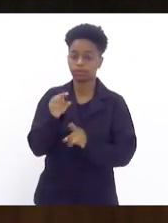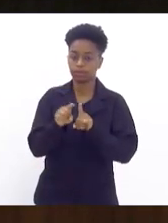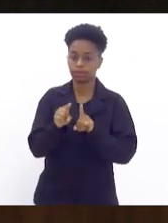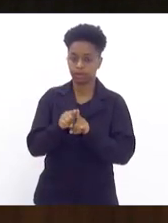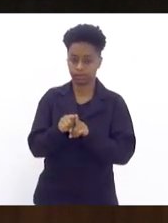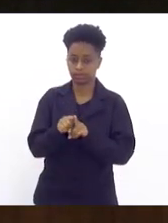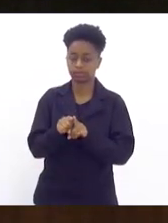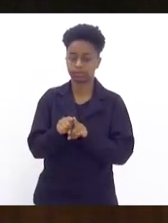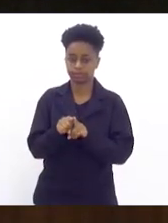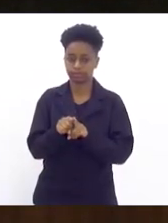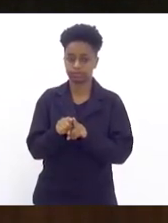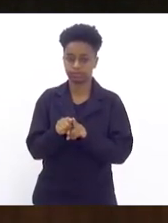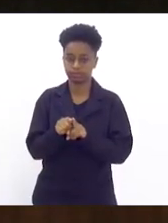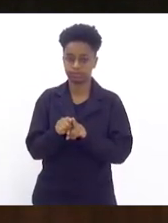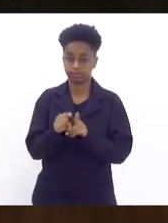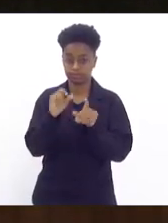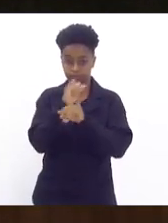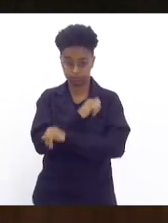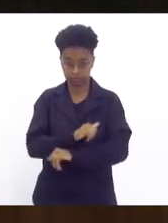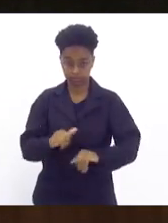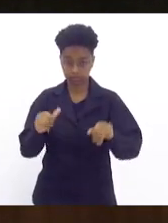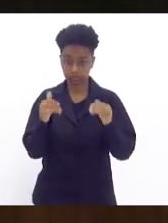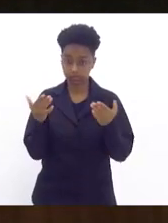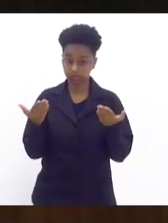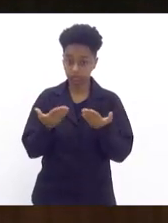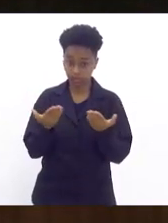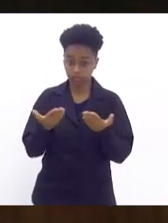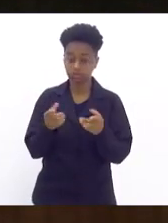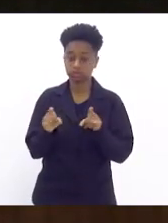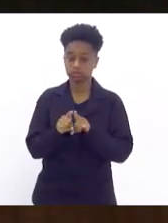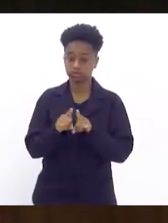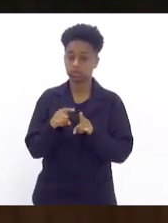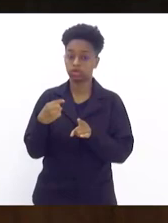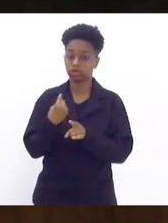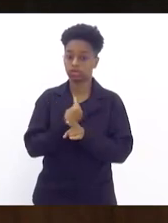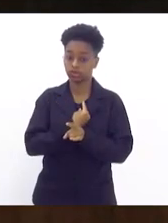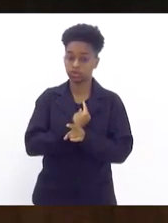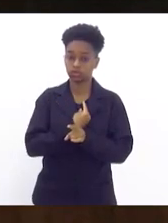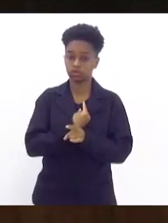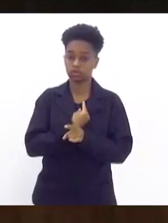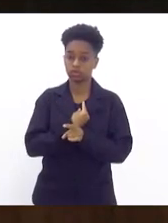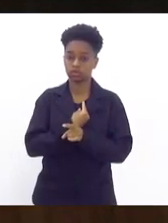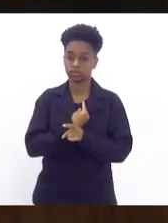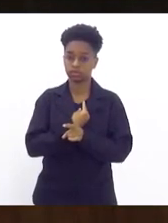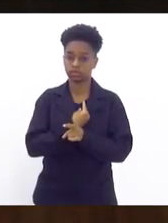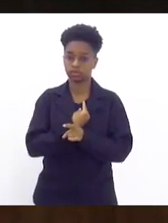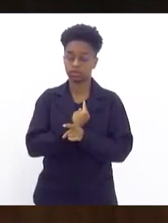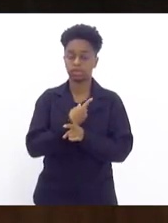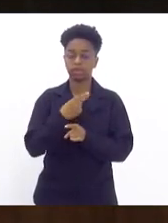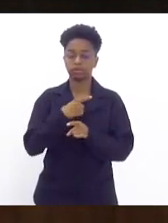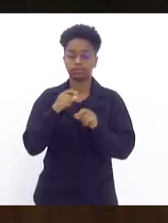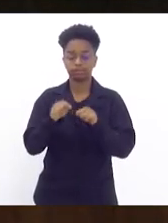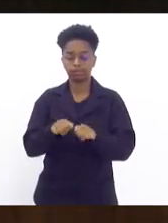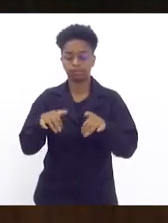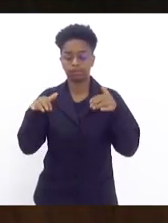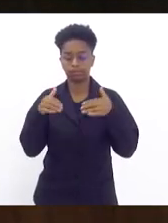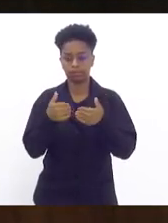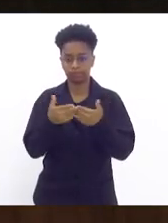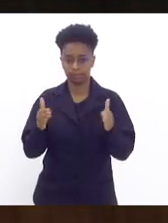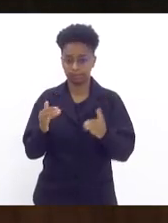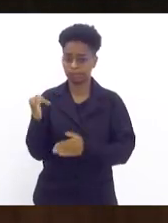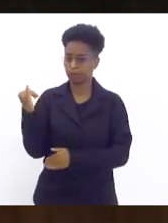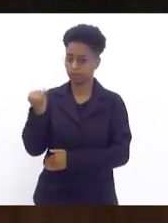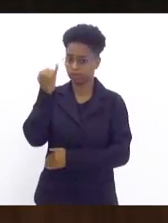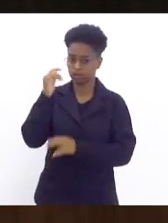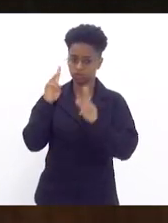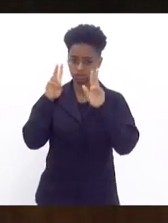Presidente para dizer que hoje nós também realizamos uma importância uma importante audiência pública sobre o racismo